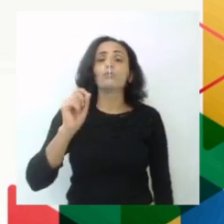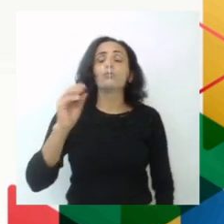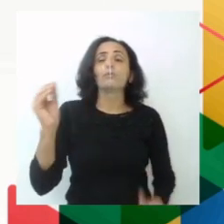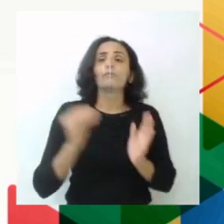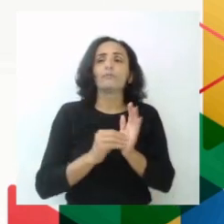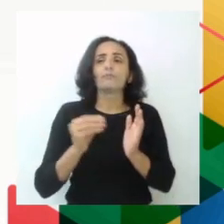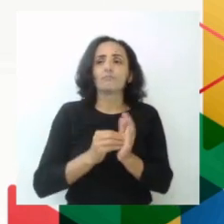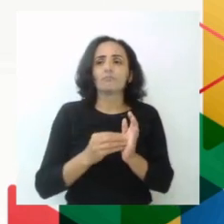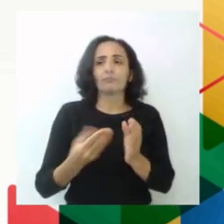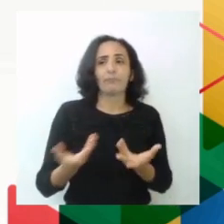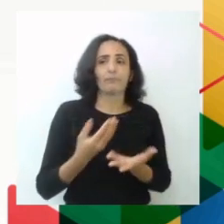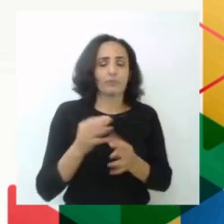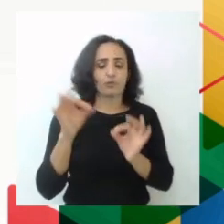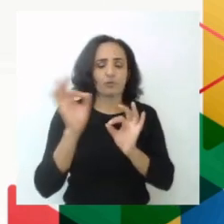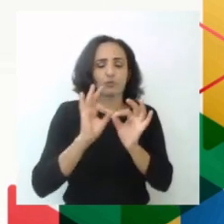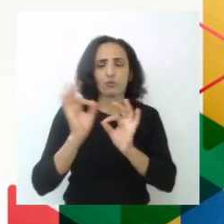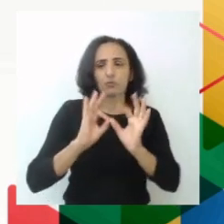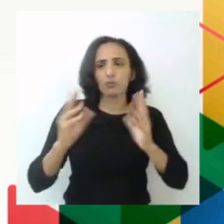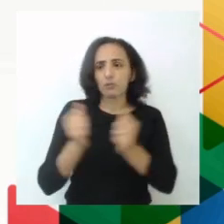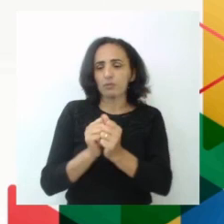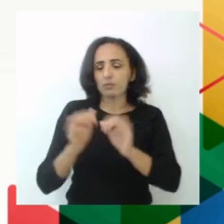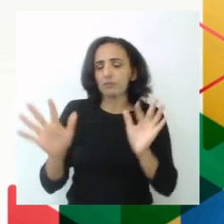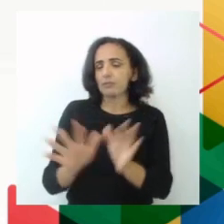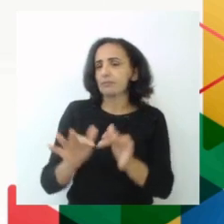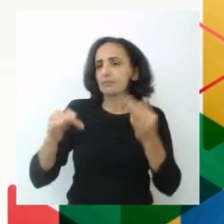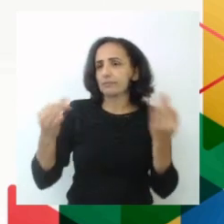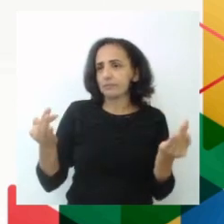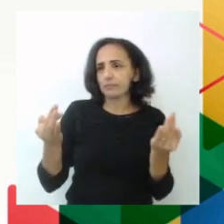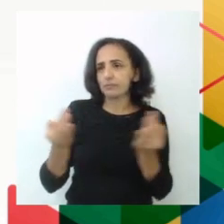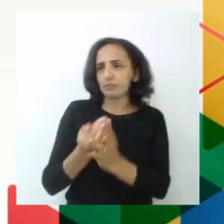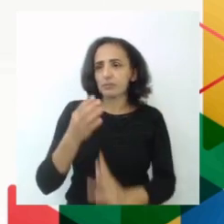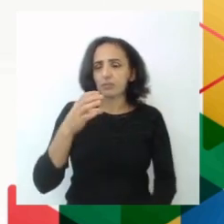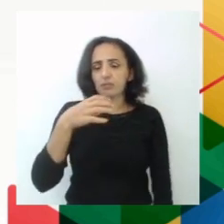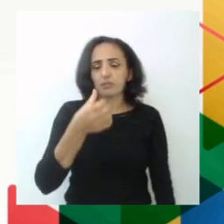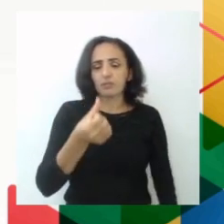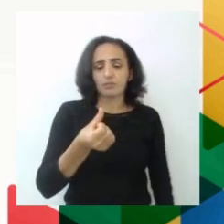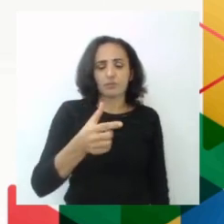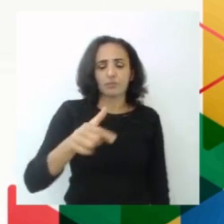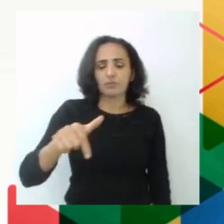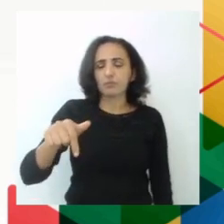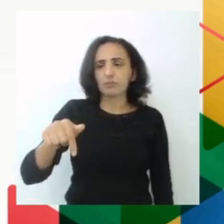a multiplicação que a gente acabou de colocar ali de forma mais simples, que dá